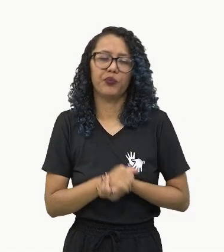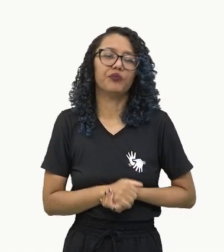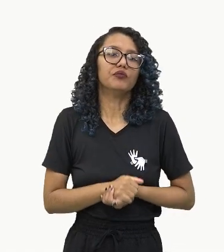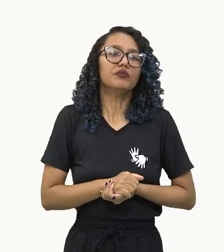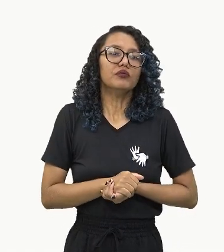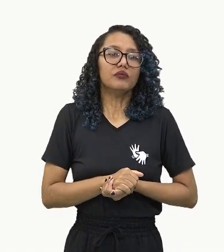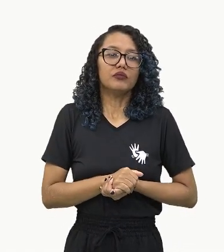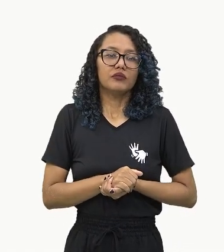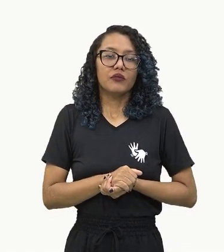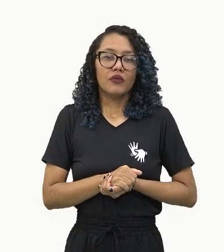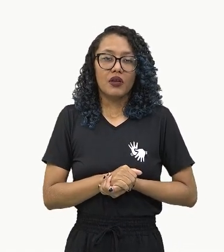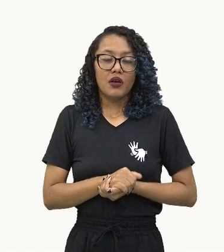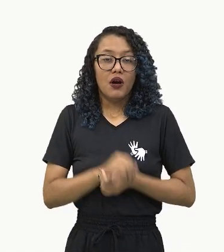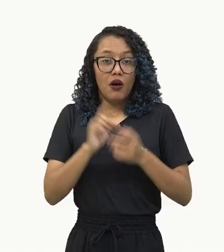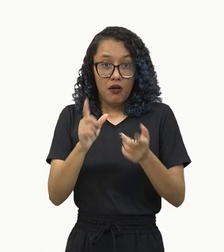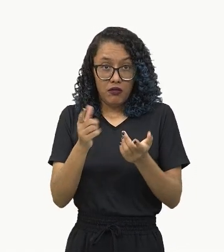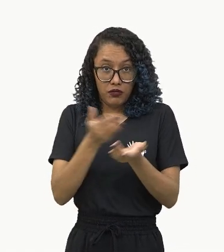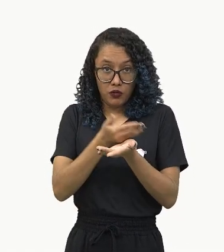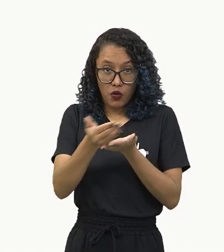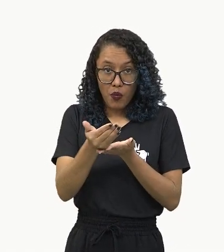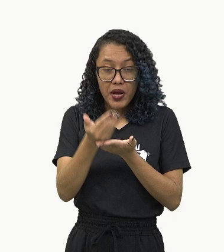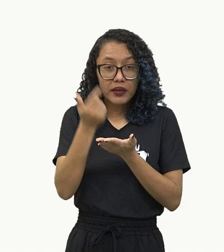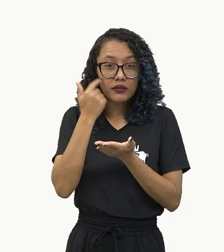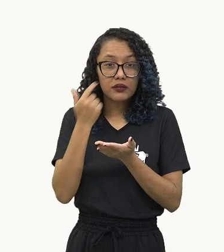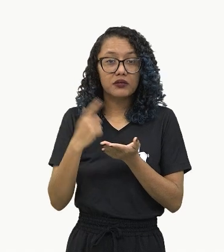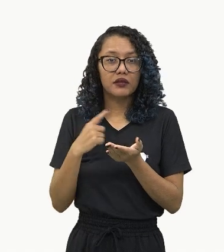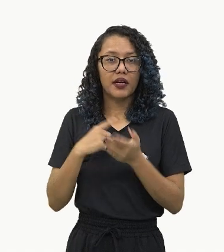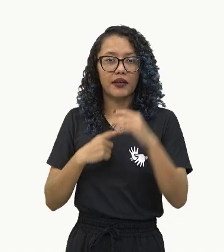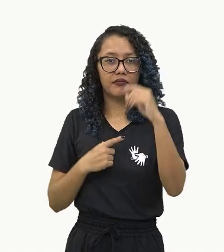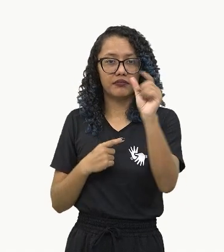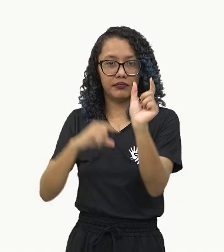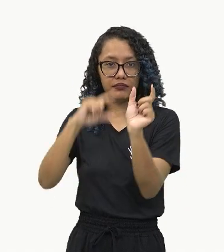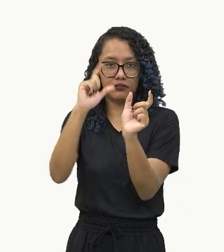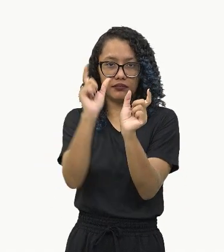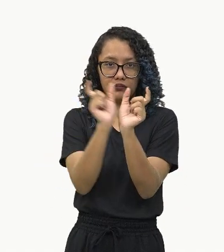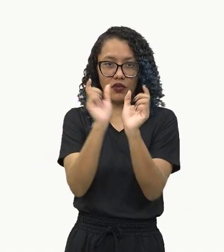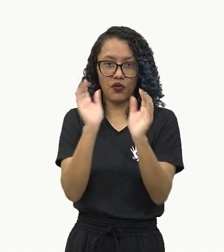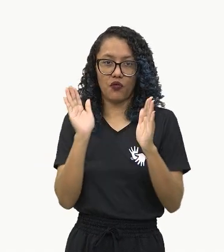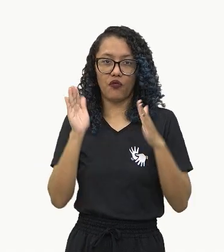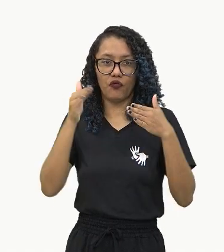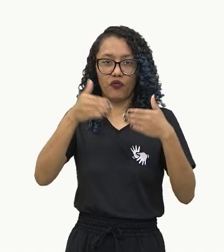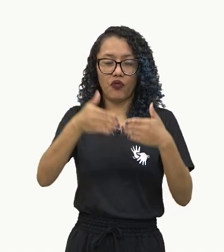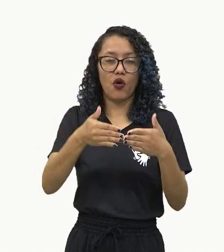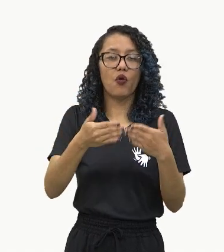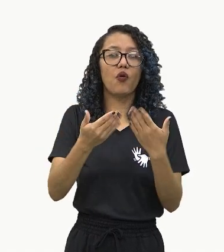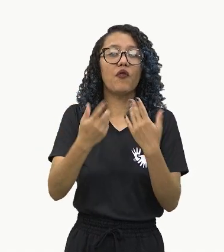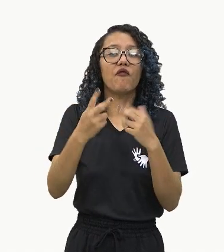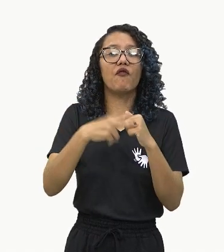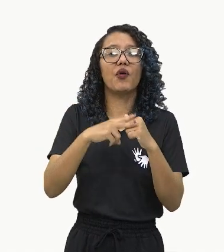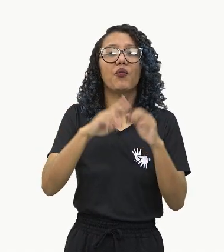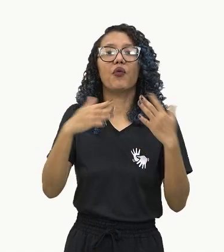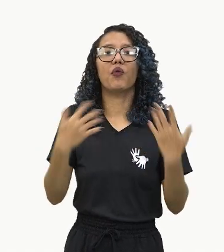de início ele traz aqui, ele vai trabalhar em cima do verbo hacer, que